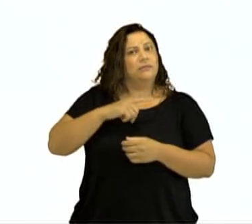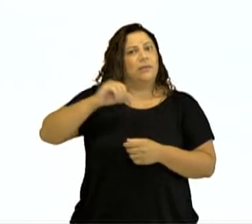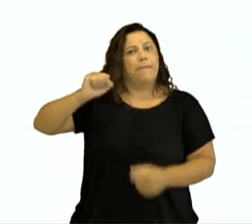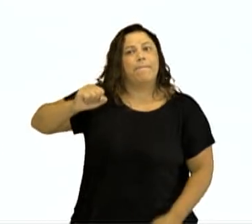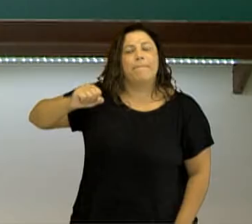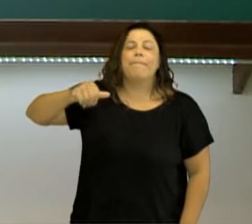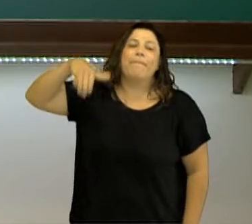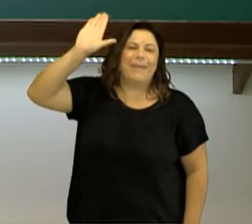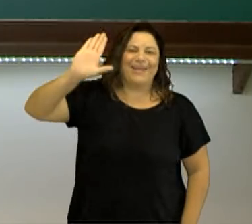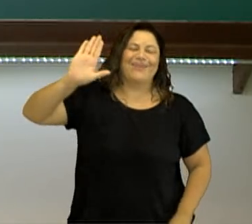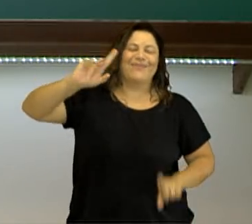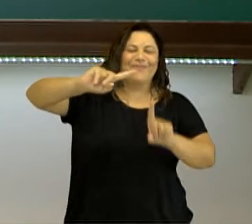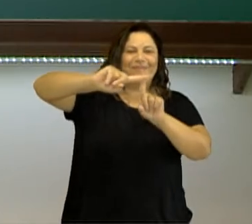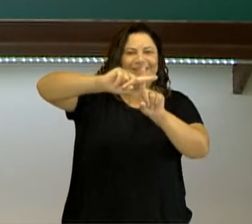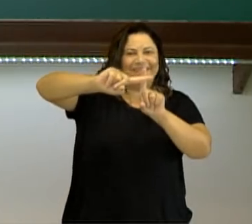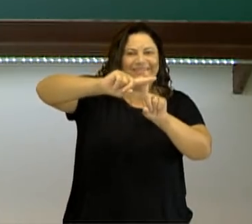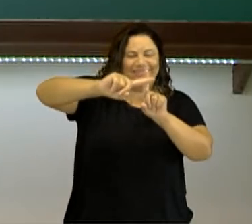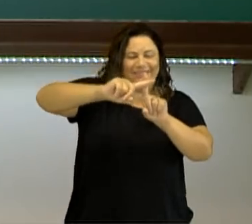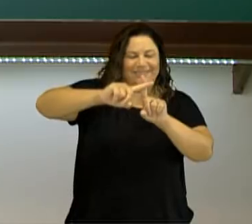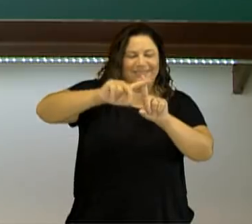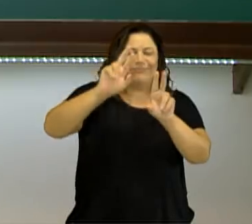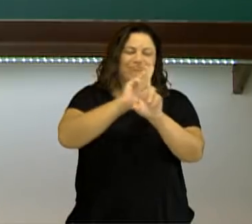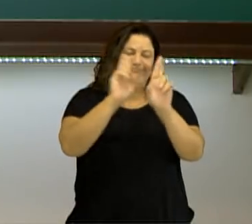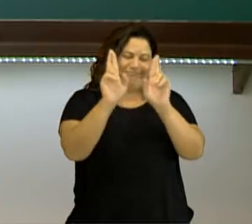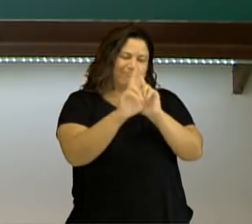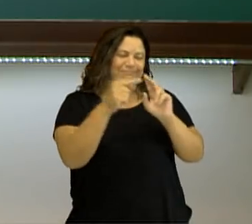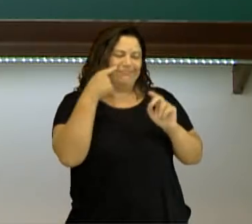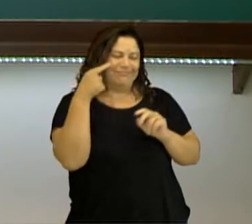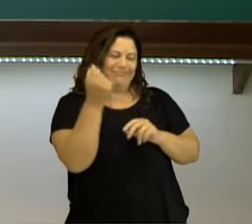carga positiva em relação à carga negativa.